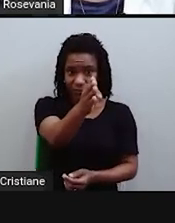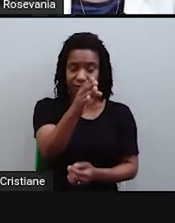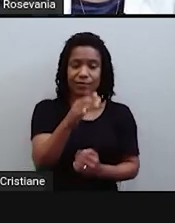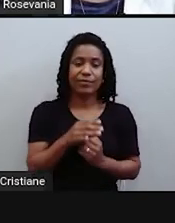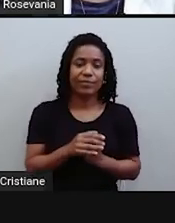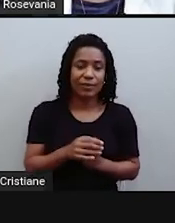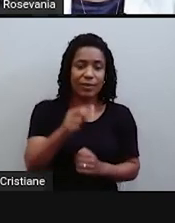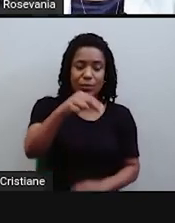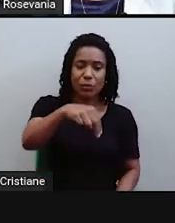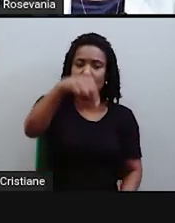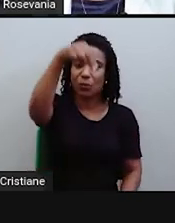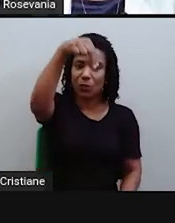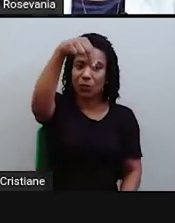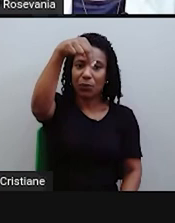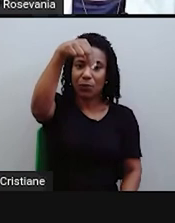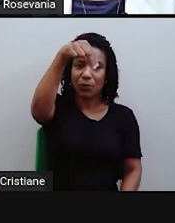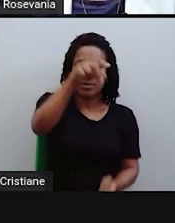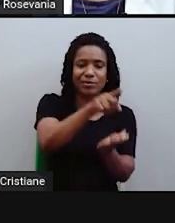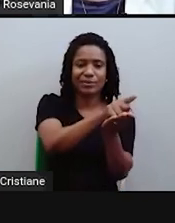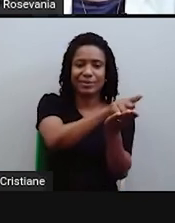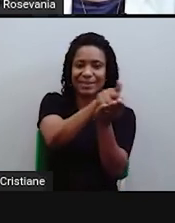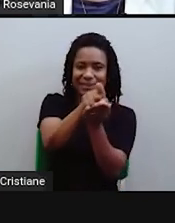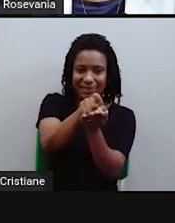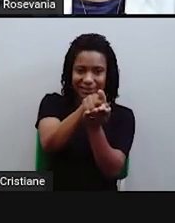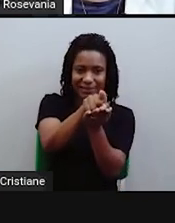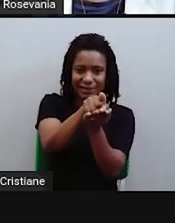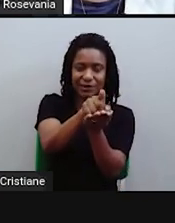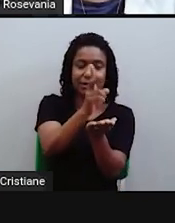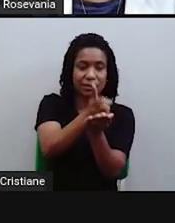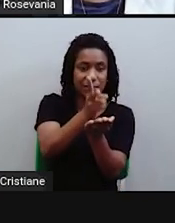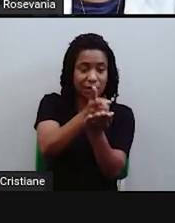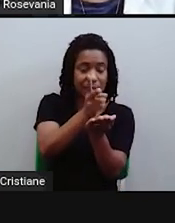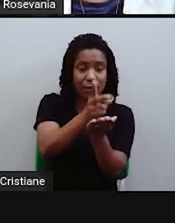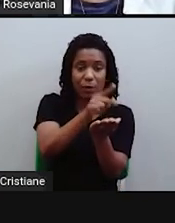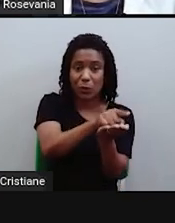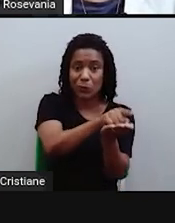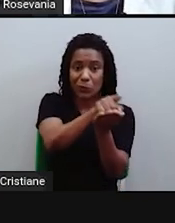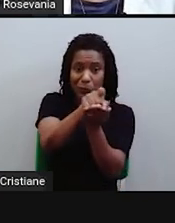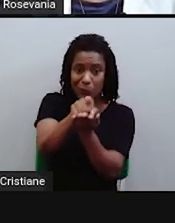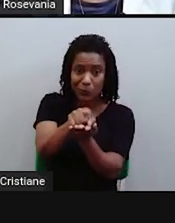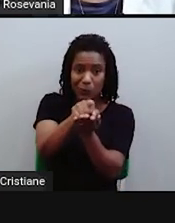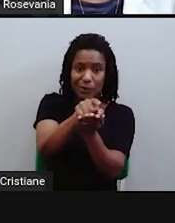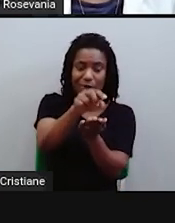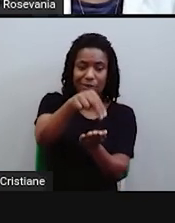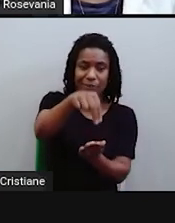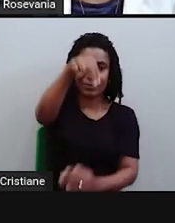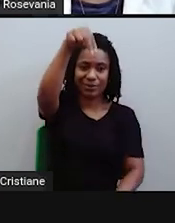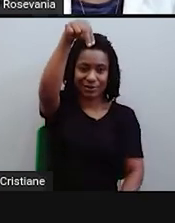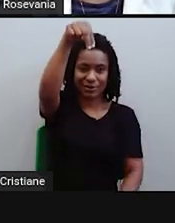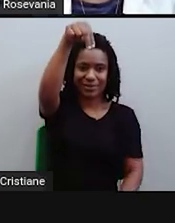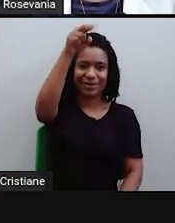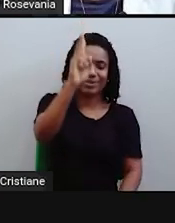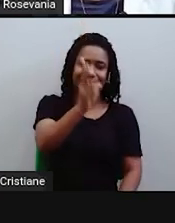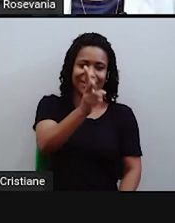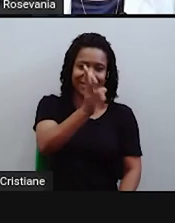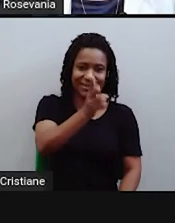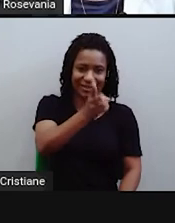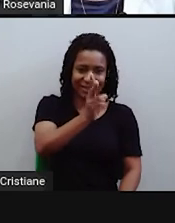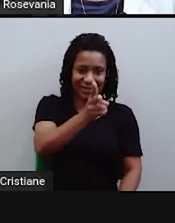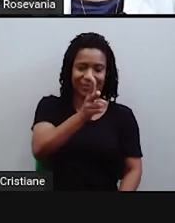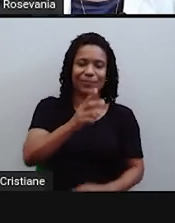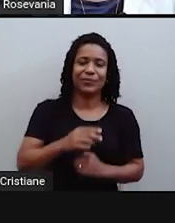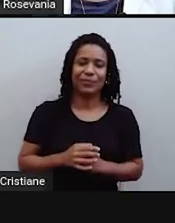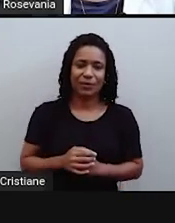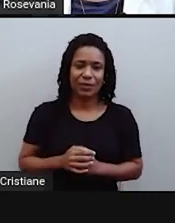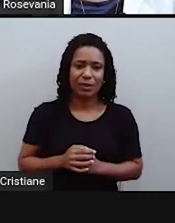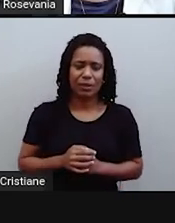norte magnético, ele está sem a bússola, para qualquer canto que você vira, ele sempre vai estar apontando para lá. Por quê?